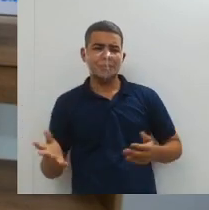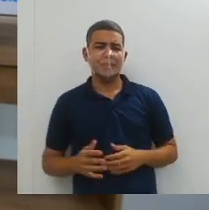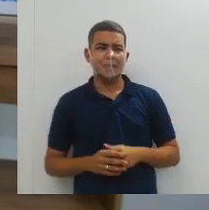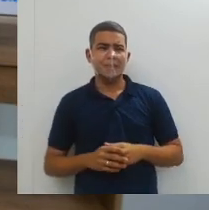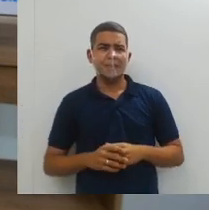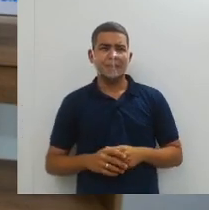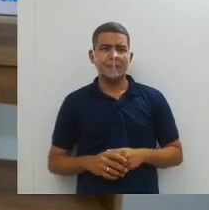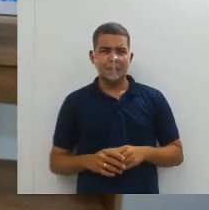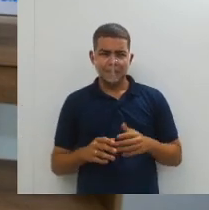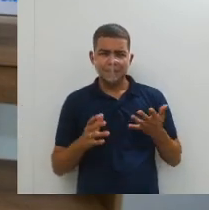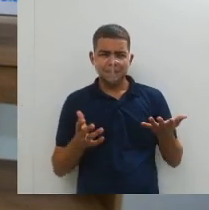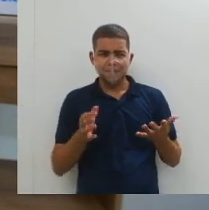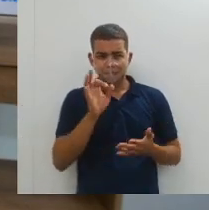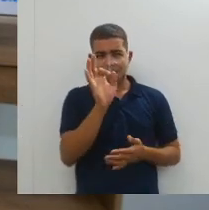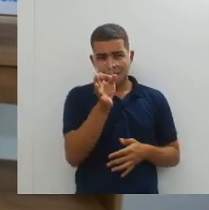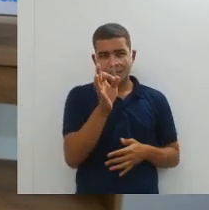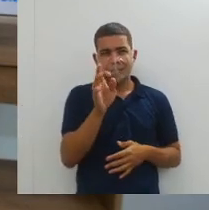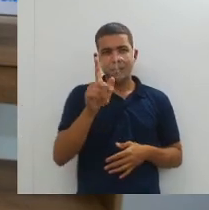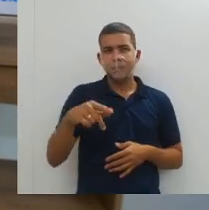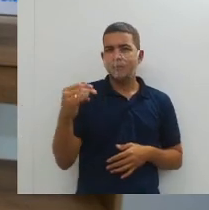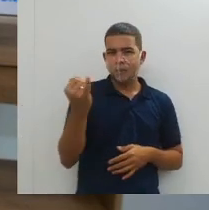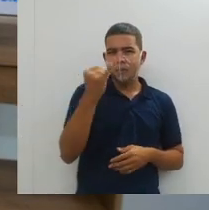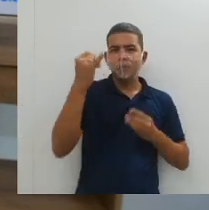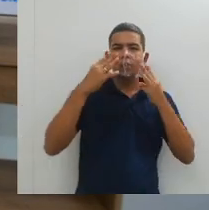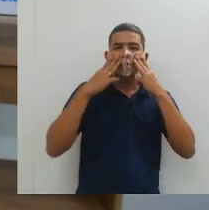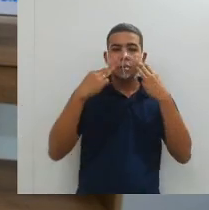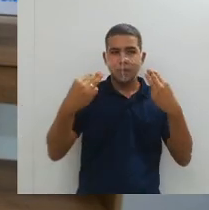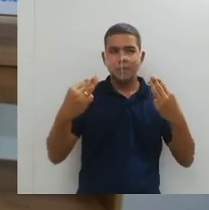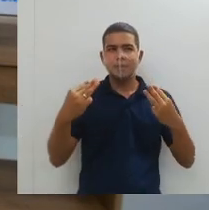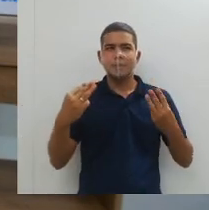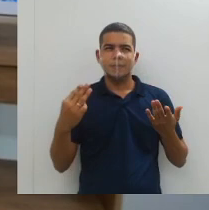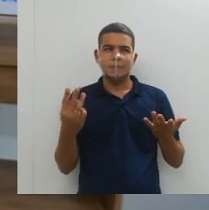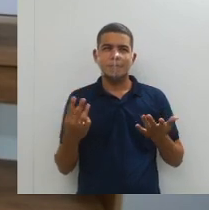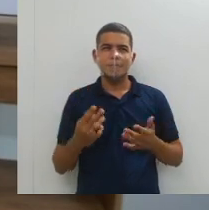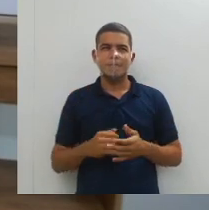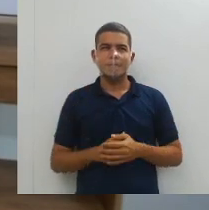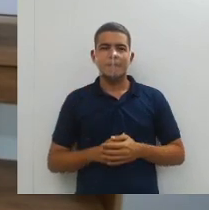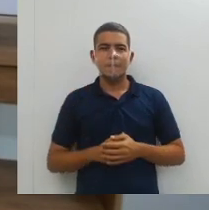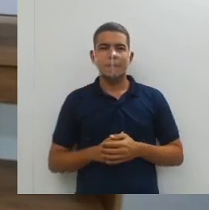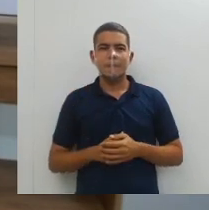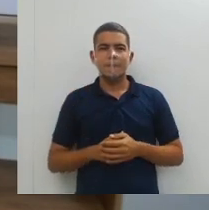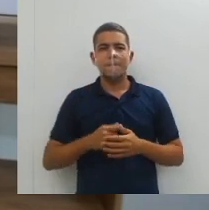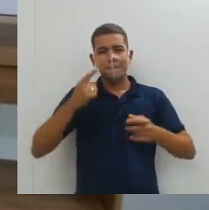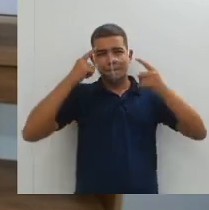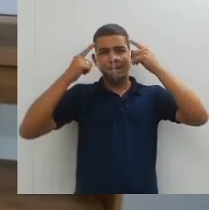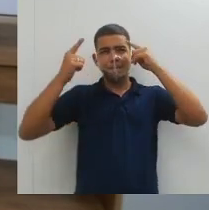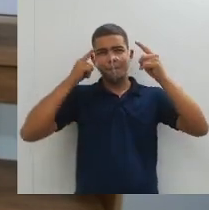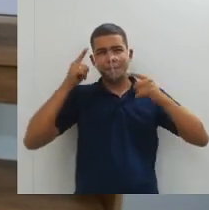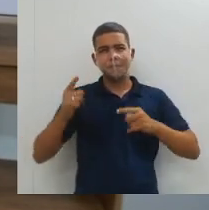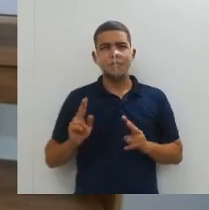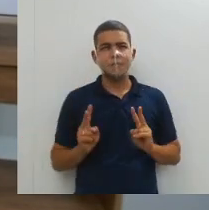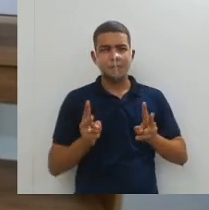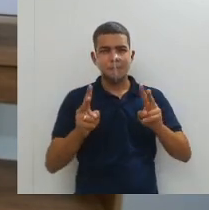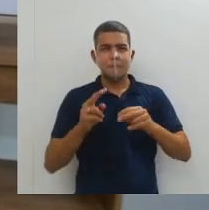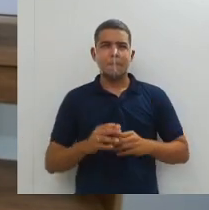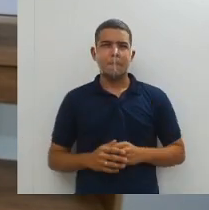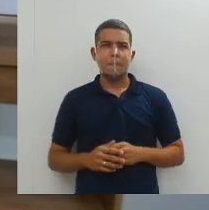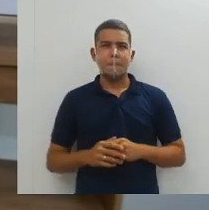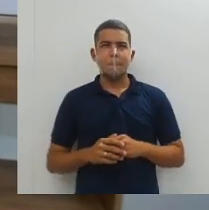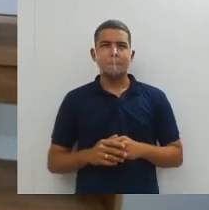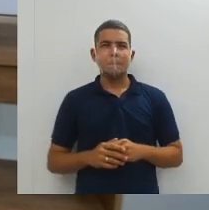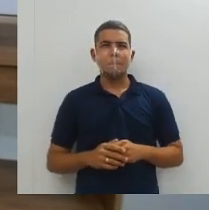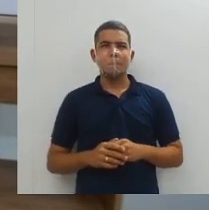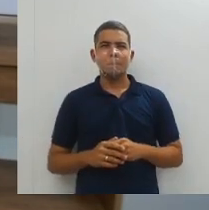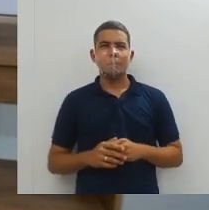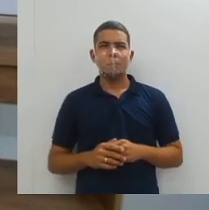humana. Tá bem, gente? Então muito importante em Maquiavel, né, essas ideias aqui. Continuando.